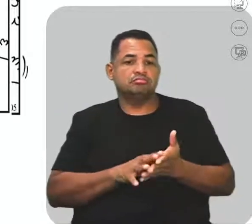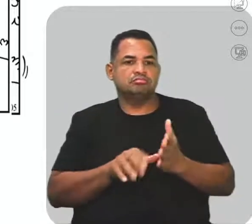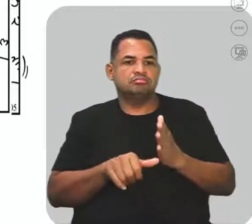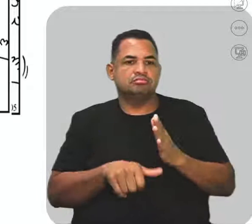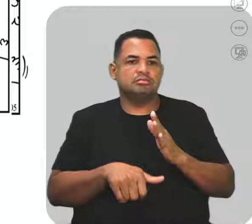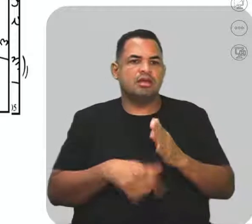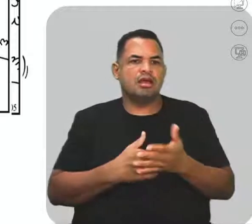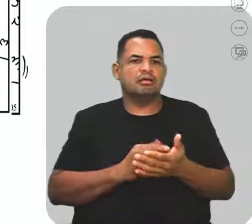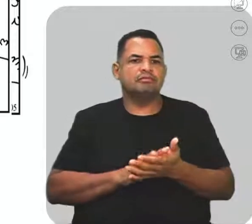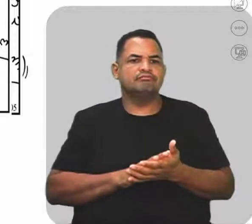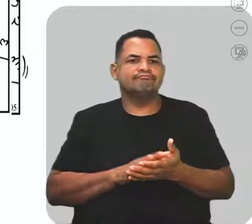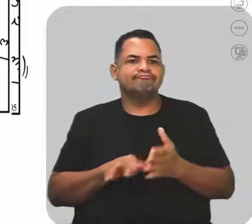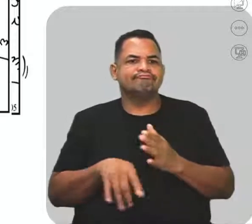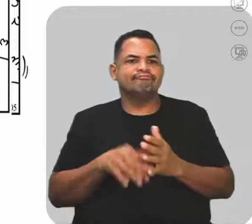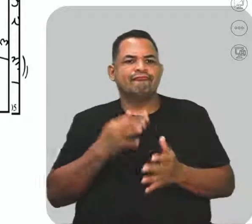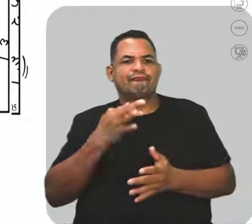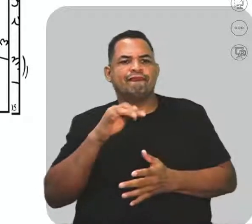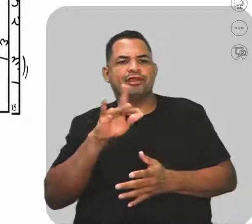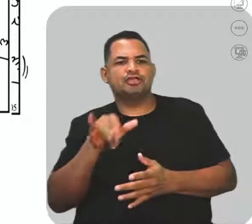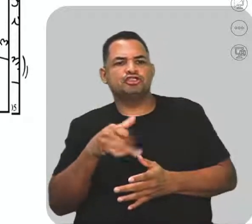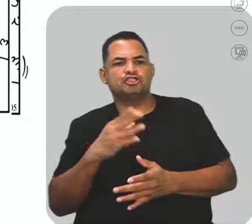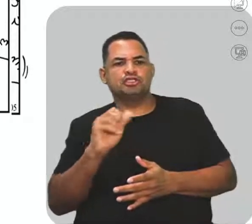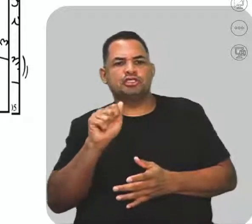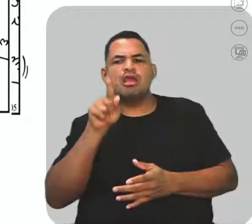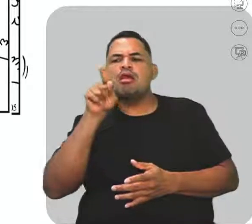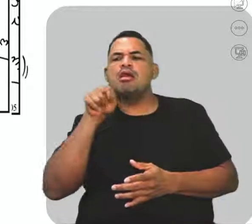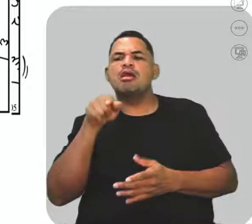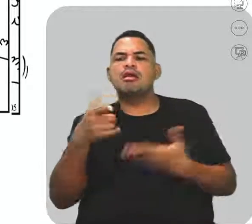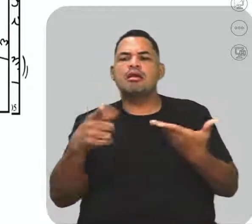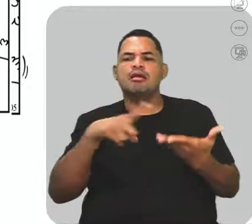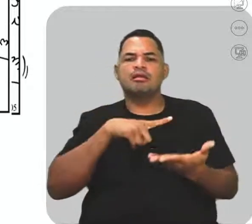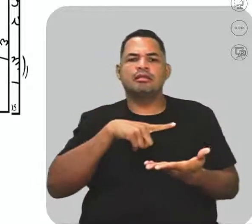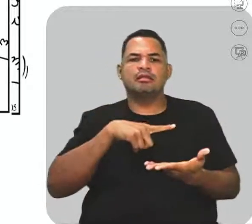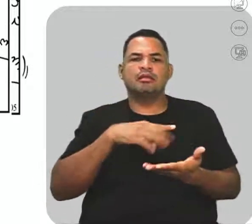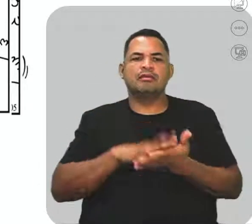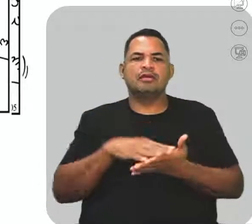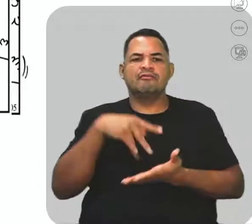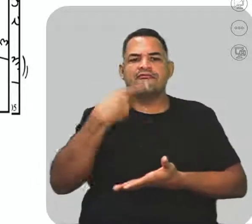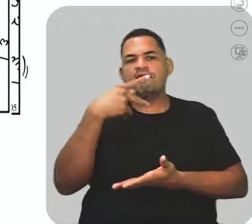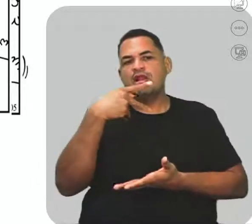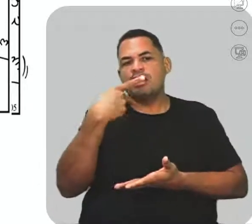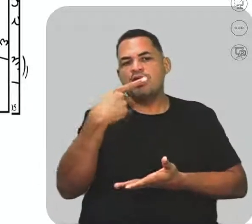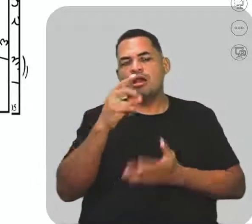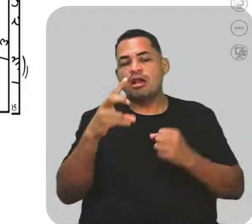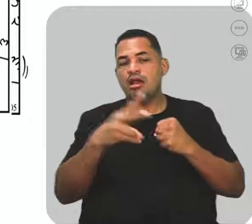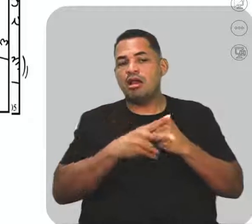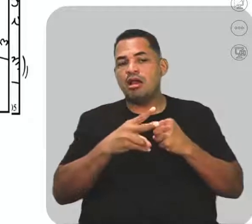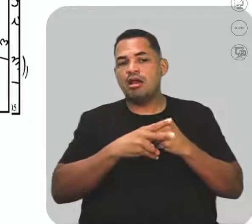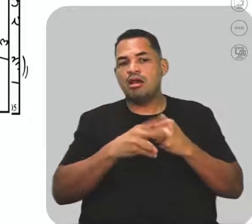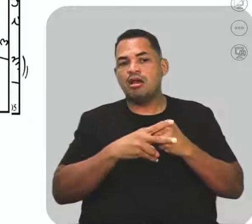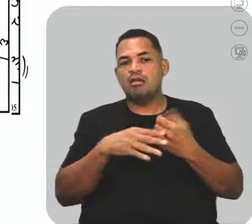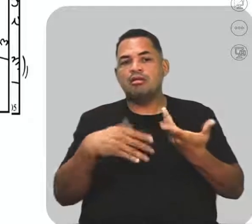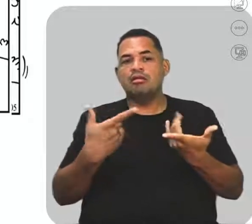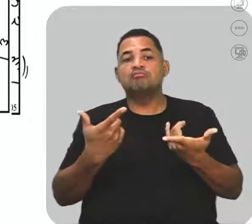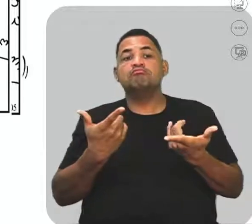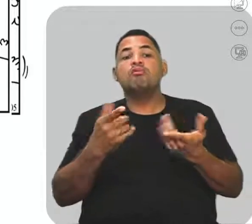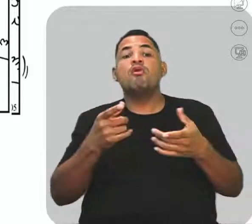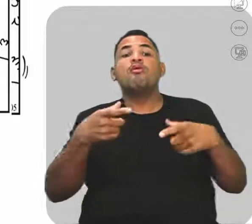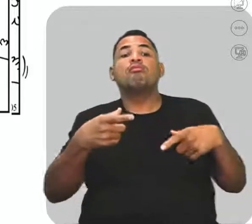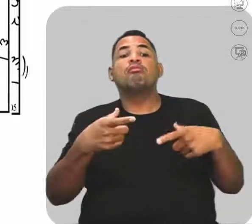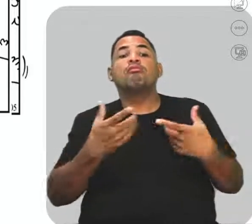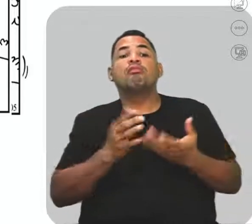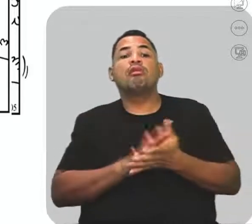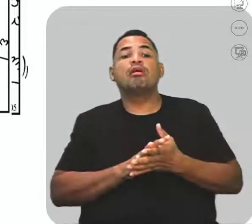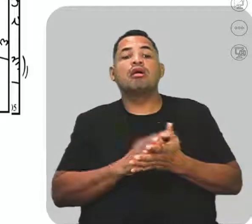aqui, franjinha, né? Já falei, nós temos o verbo falar, né? E temos aqui que lugar de cachorro dormir é